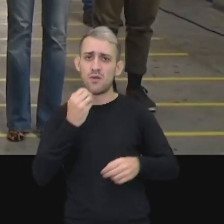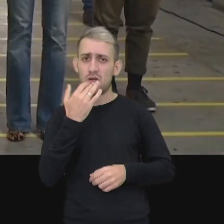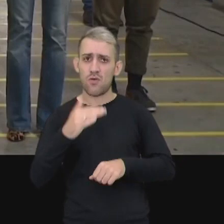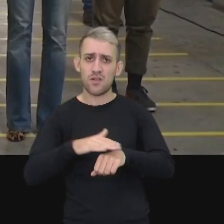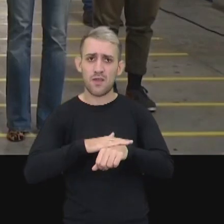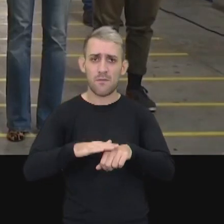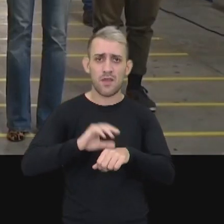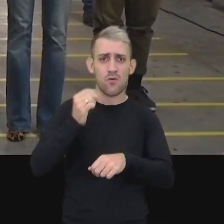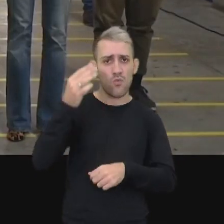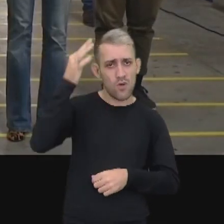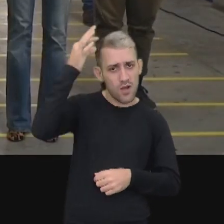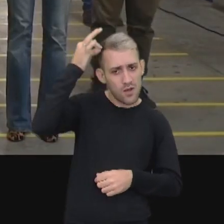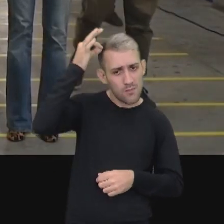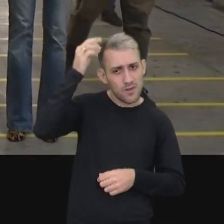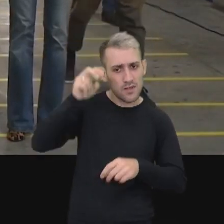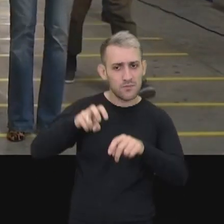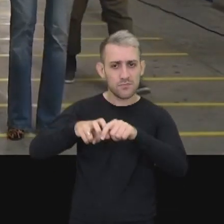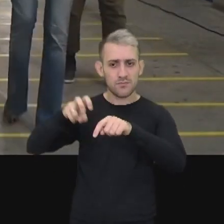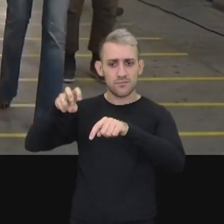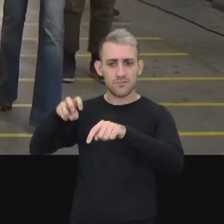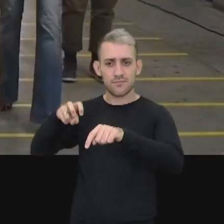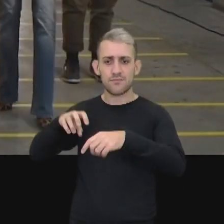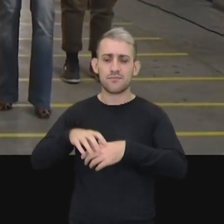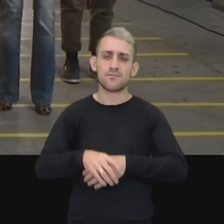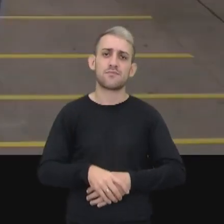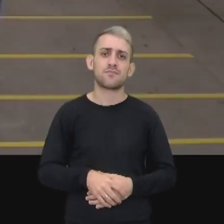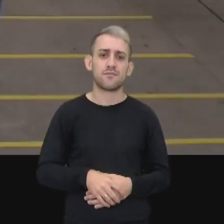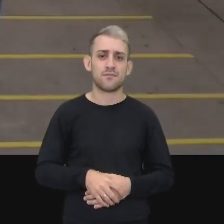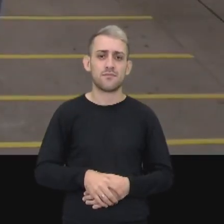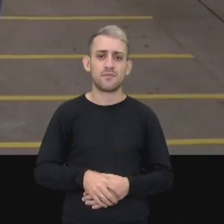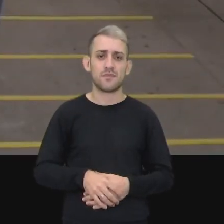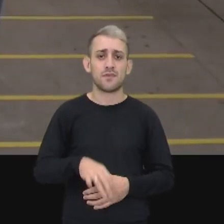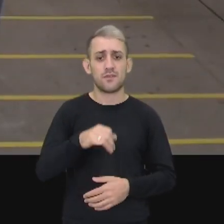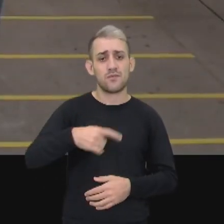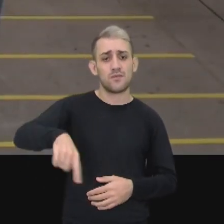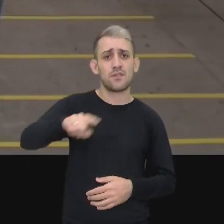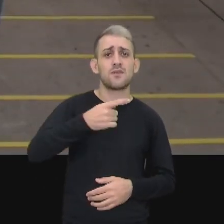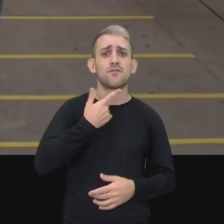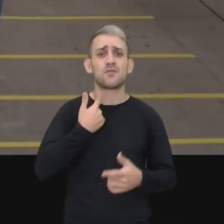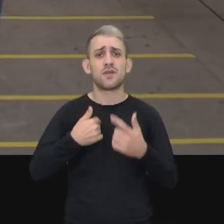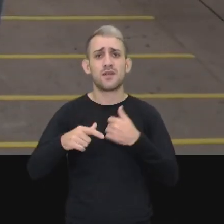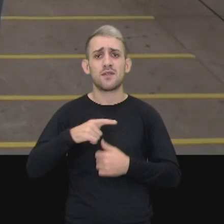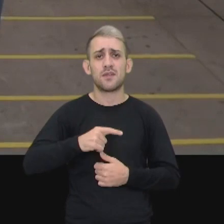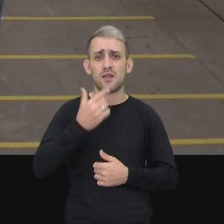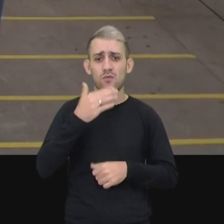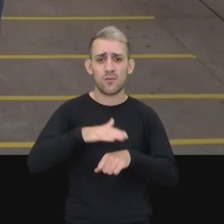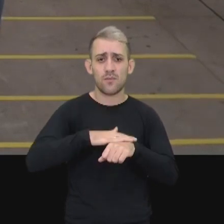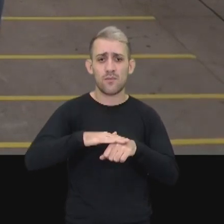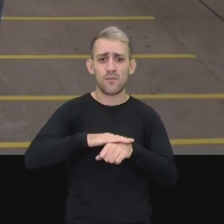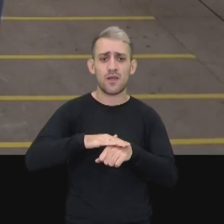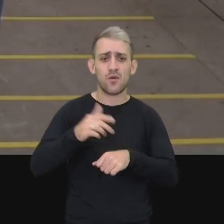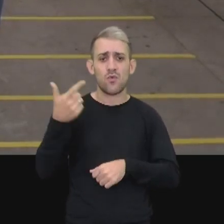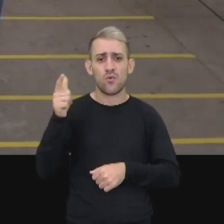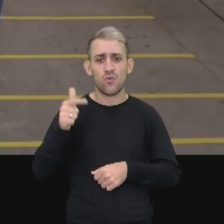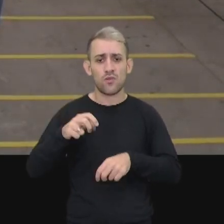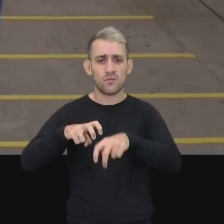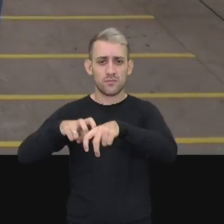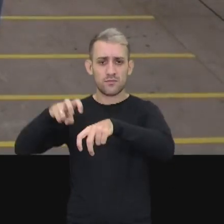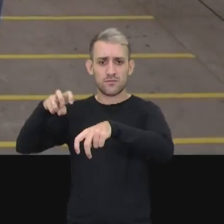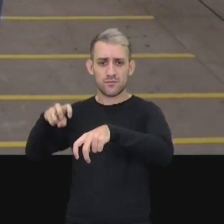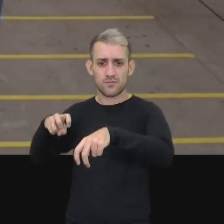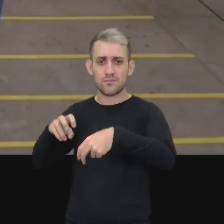ou do cabelo, dá um passo para trás. Se já desejou ter outra cor de pele, dê um passo para trás.